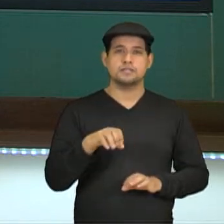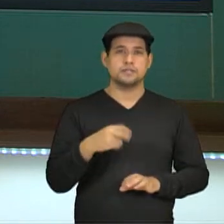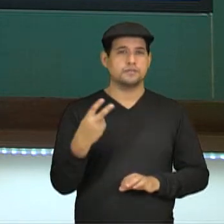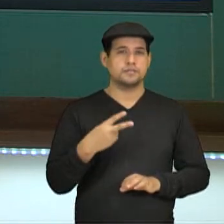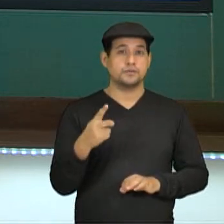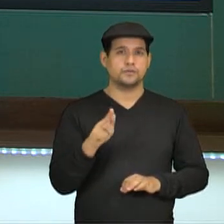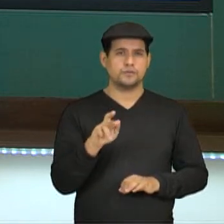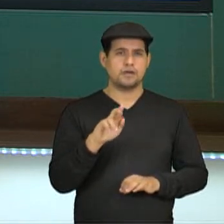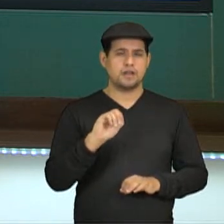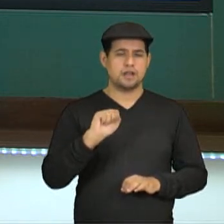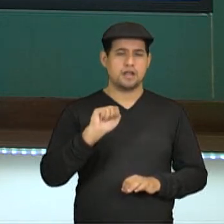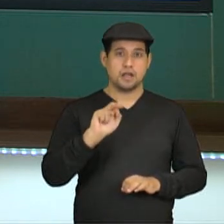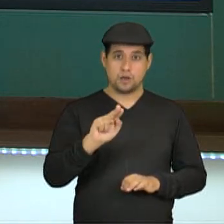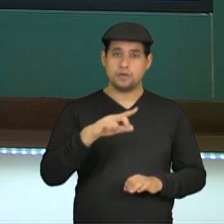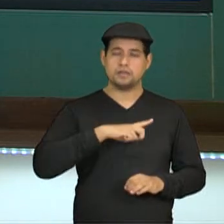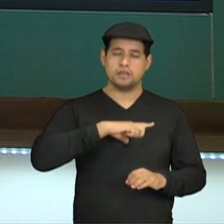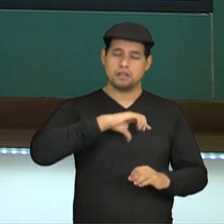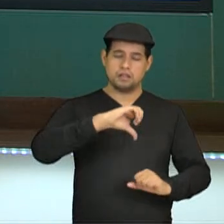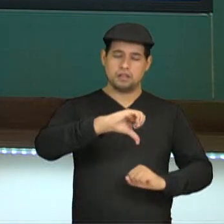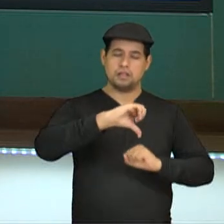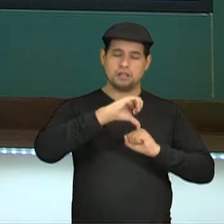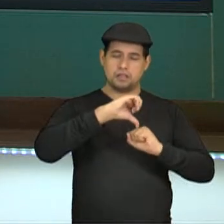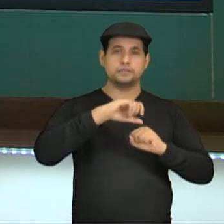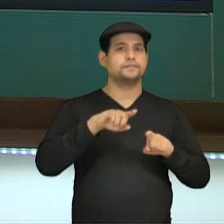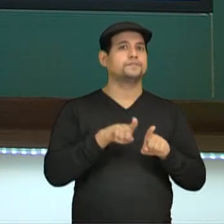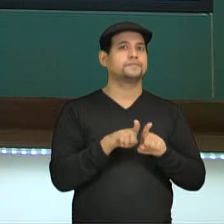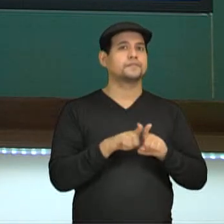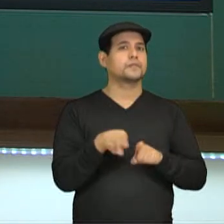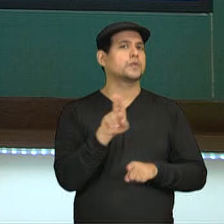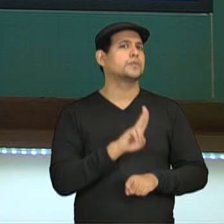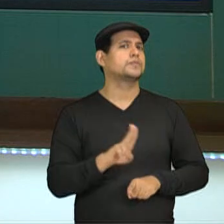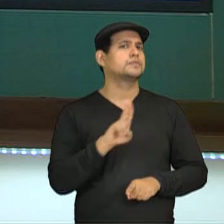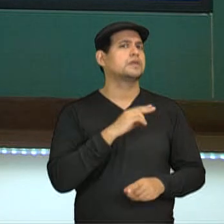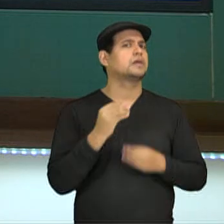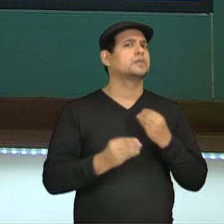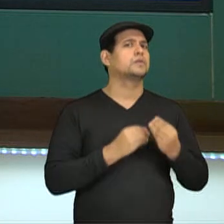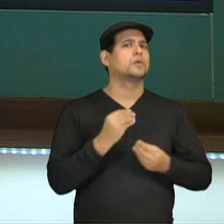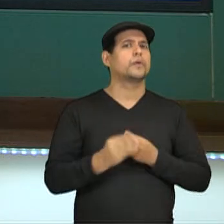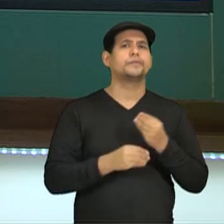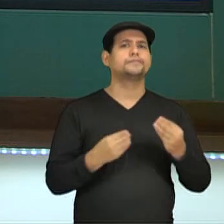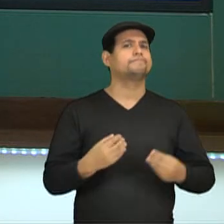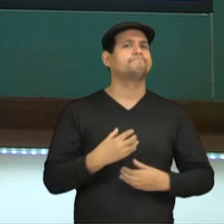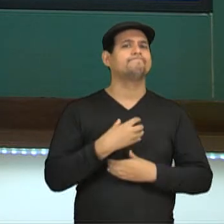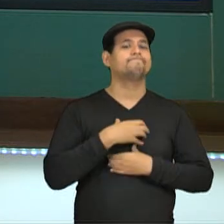uma incógnita pelo processo de algarismo aplicado